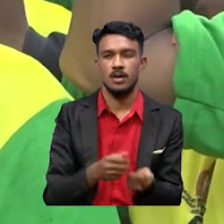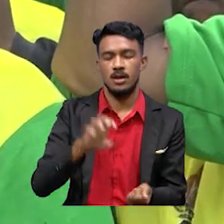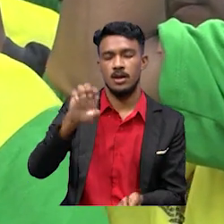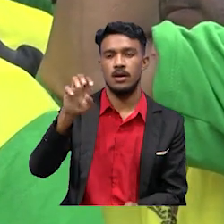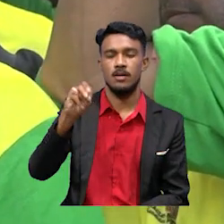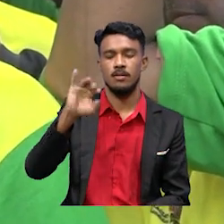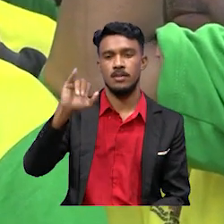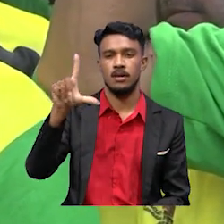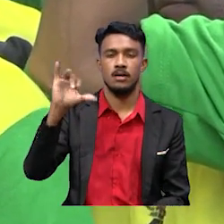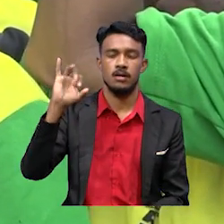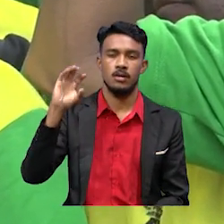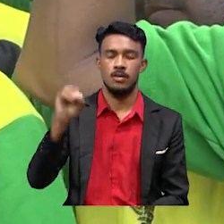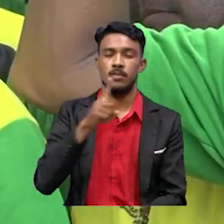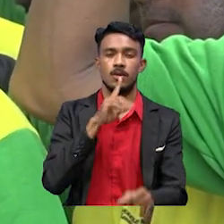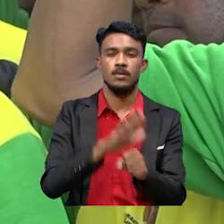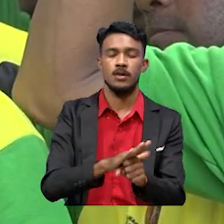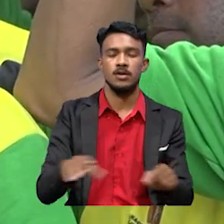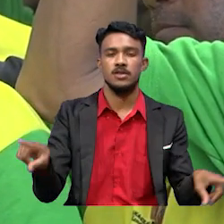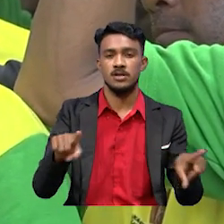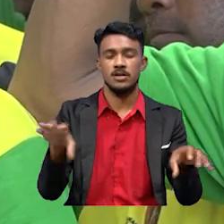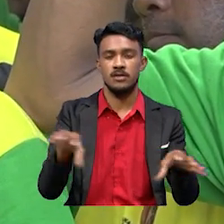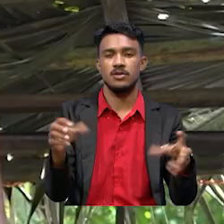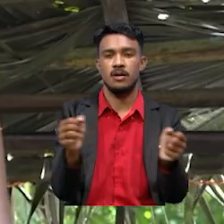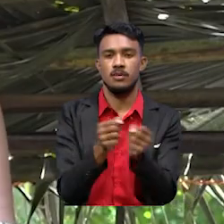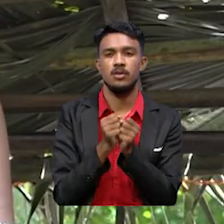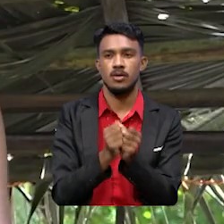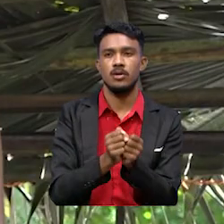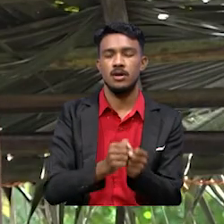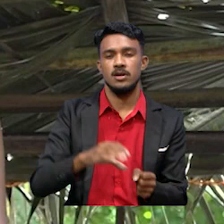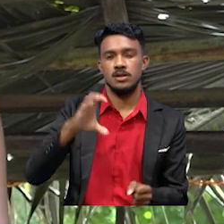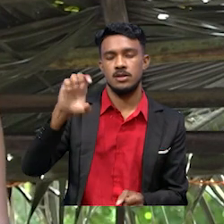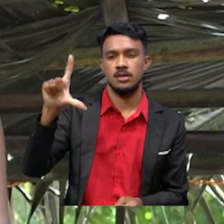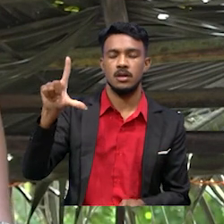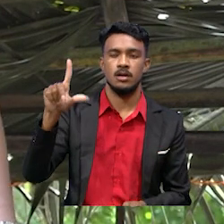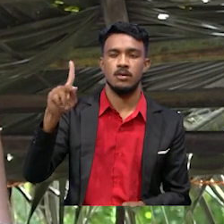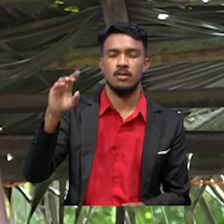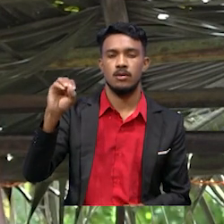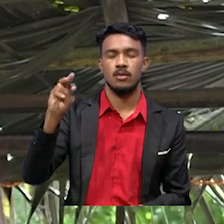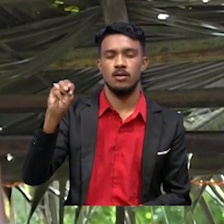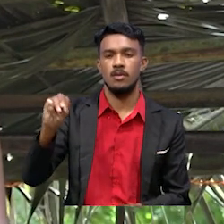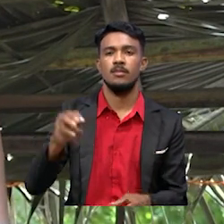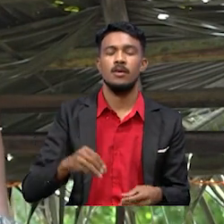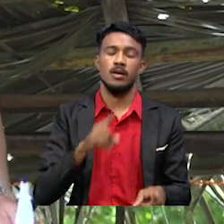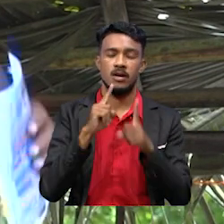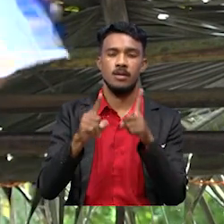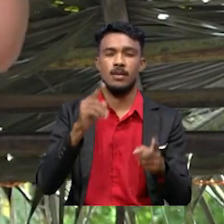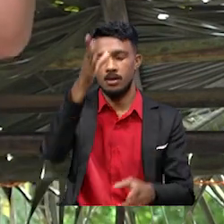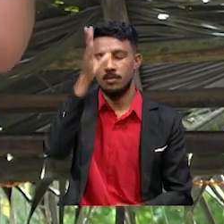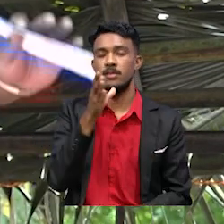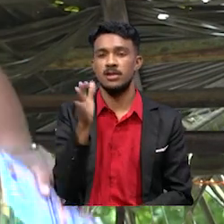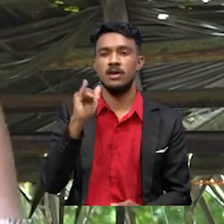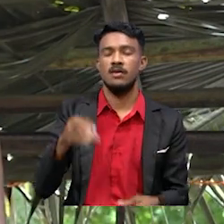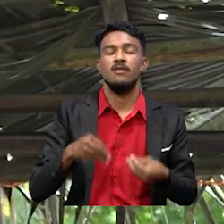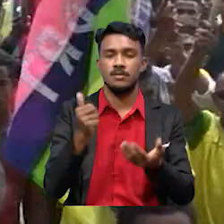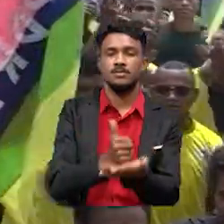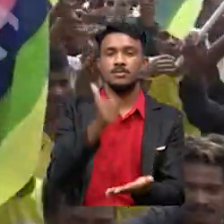Malisiri, promete se serviço hamutu ko Nurep no Selcom organiza ina naman sira, hodi fo vitória ba candidato Anacleto Bento Ferreira e